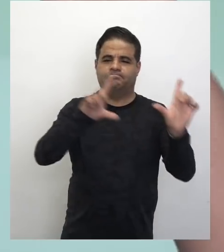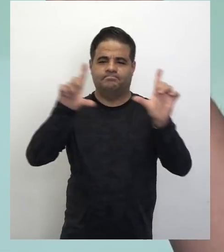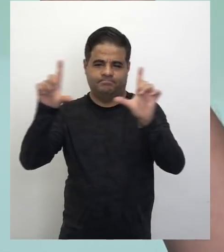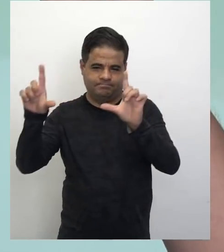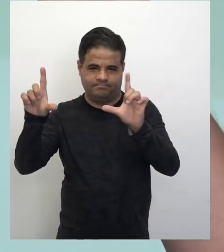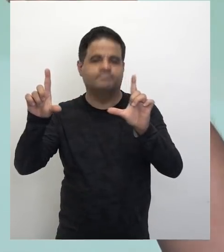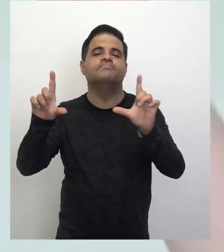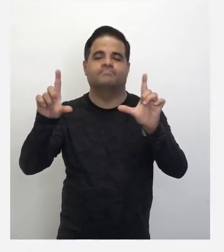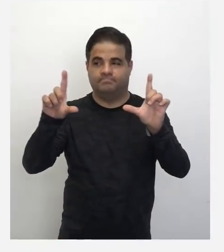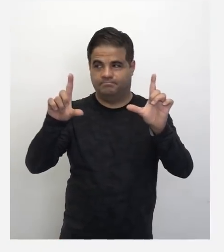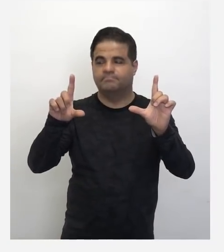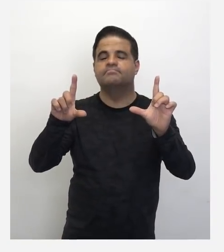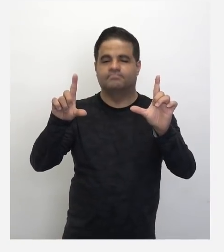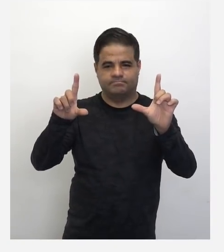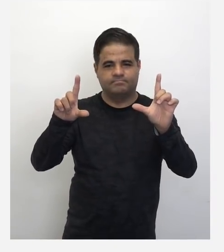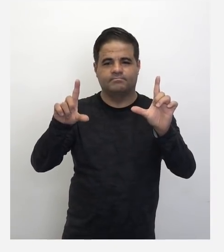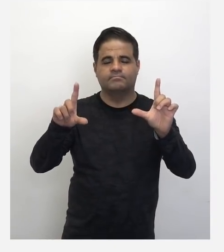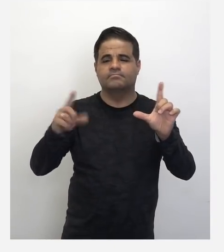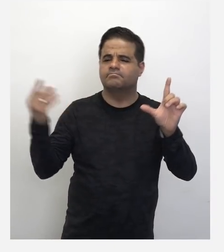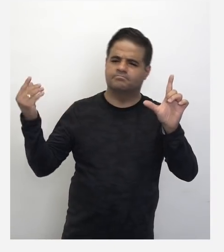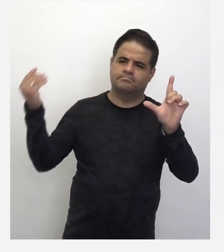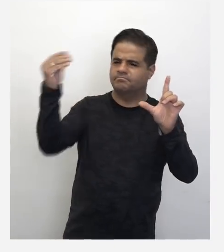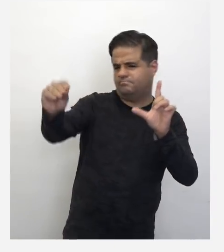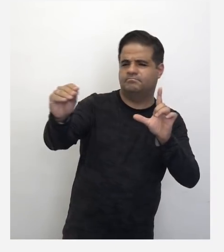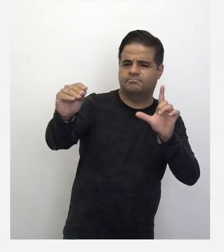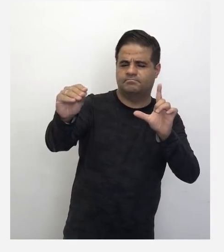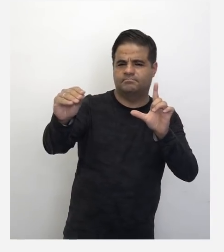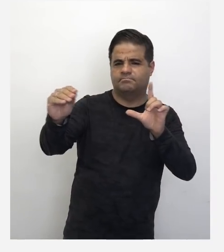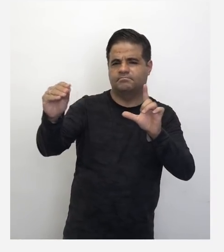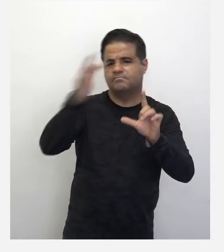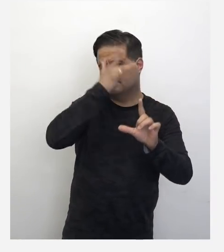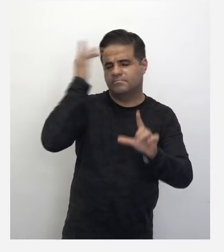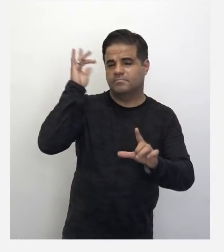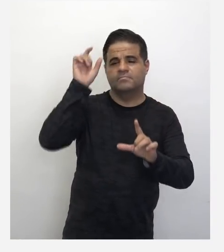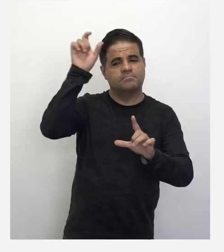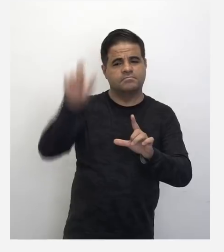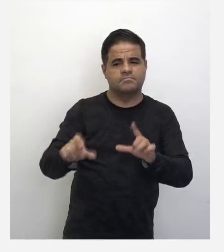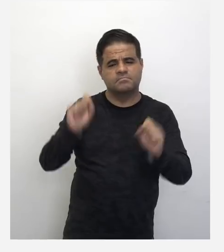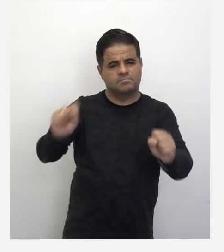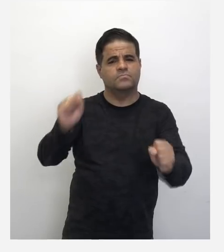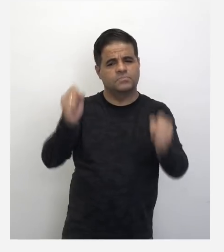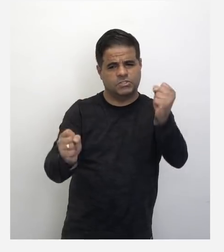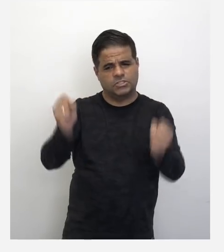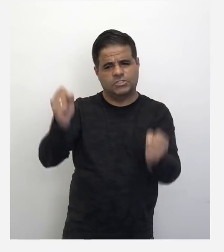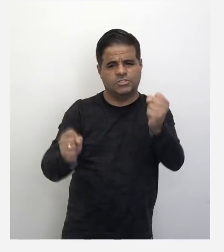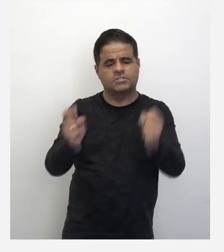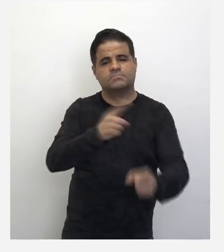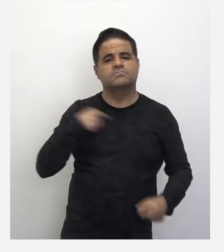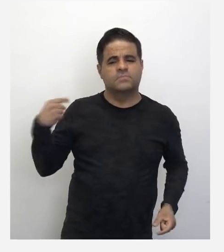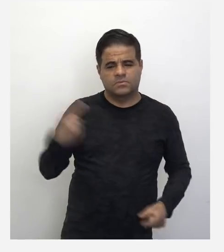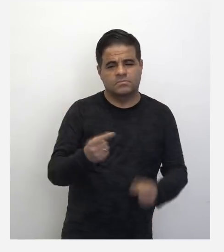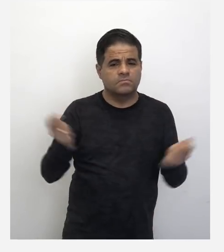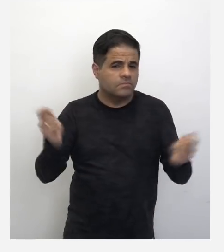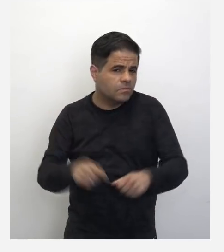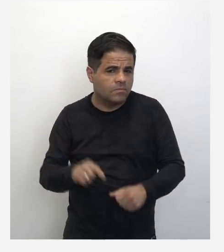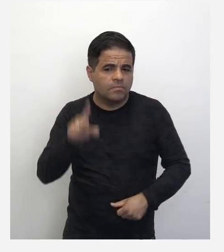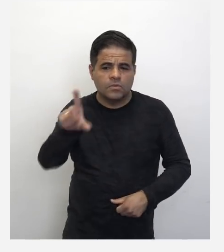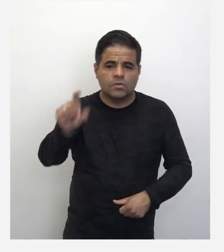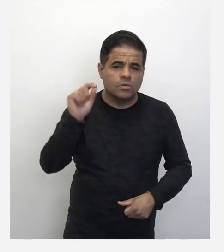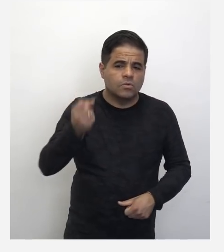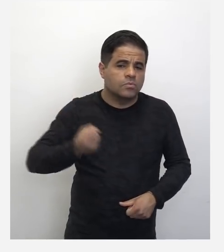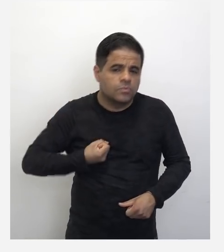Parou. Acho que aí dá. Se colocar aqui, coloca aí uma pessoa que pode dirigir para nós. Escolhe um número.